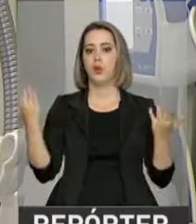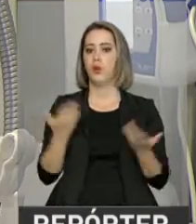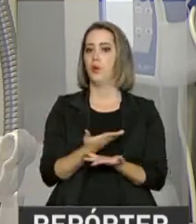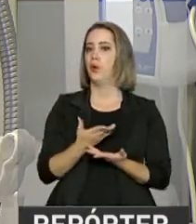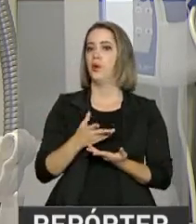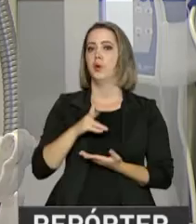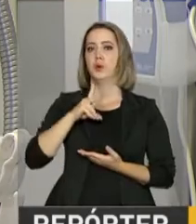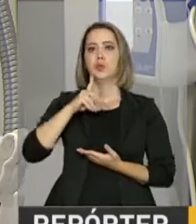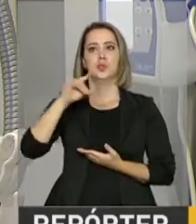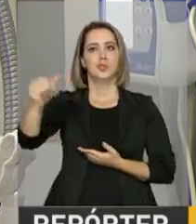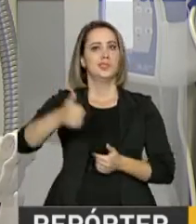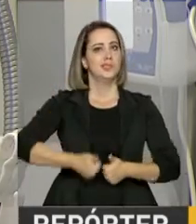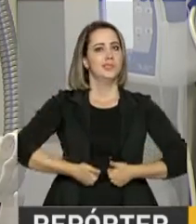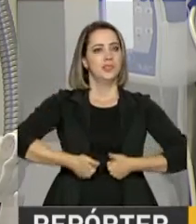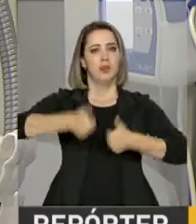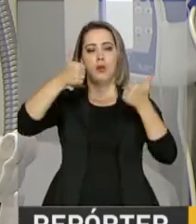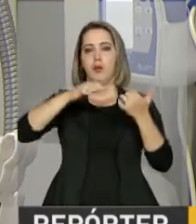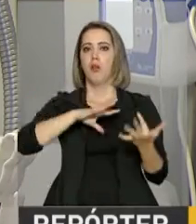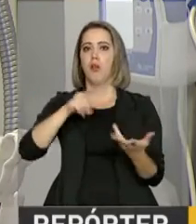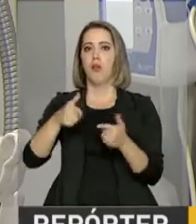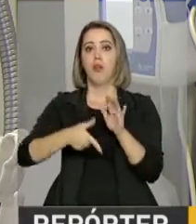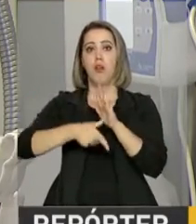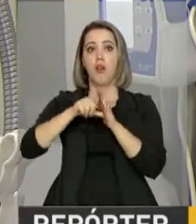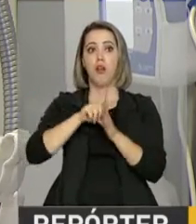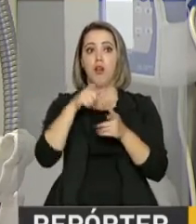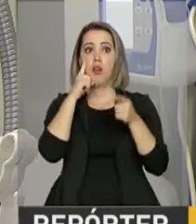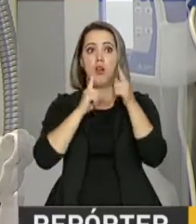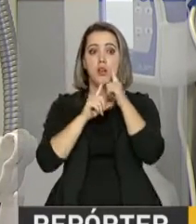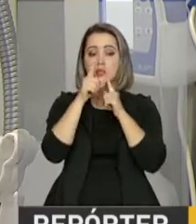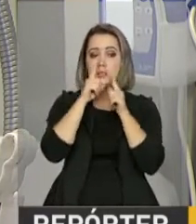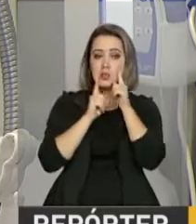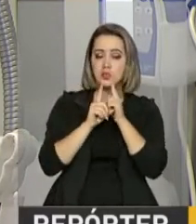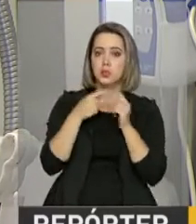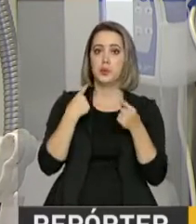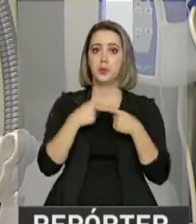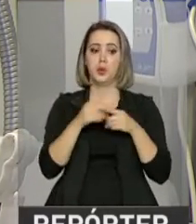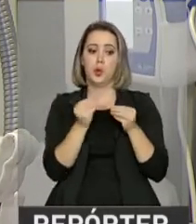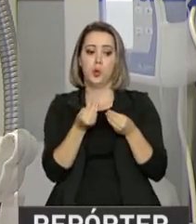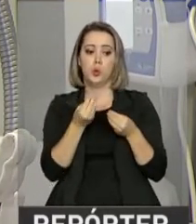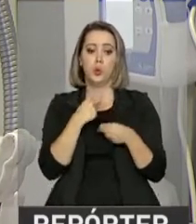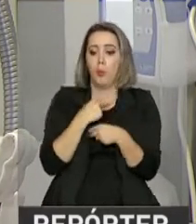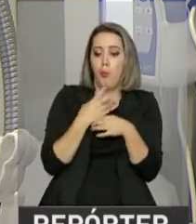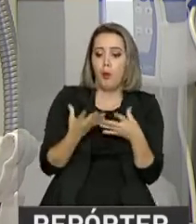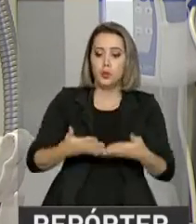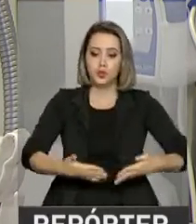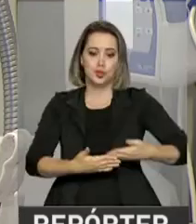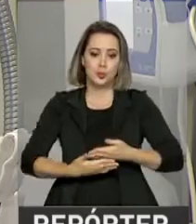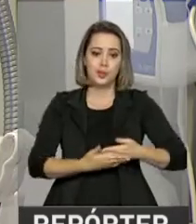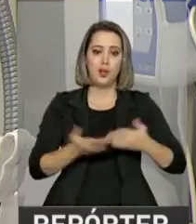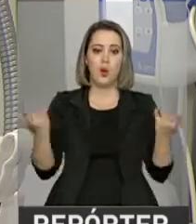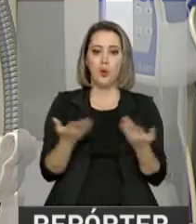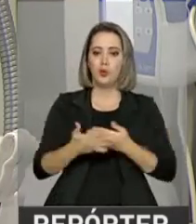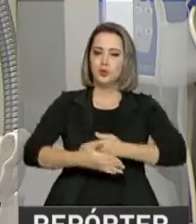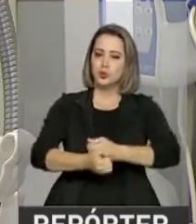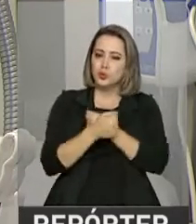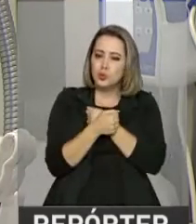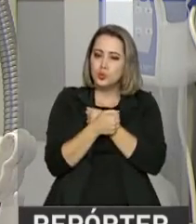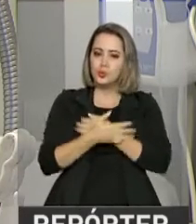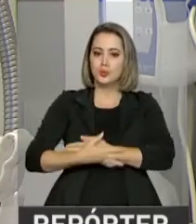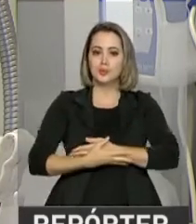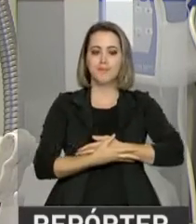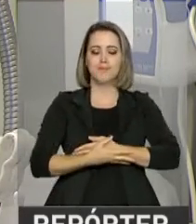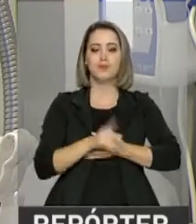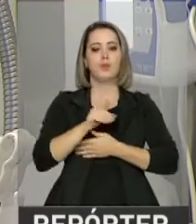dos mundos. Alguns dias atrás eu chorava por não poder pegá-lo no colo, né? E hoje estar com ele aqui, agora, para mim não tem coisa